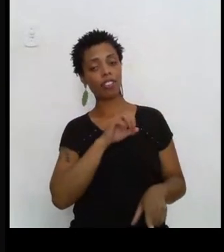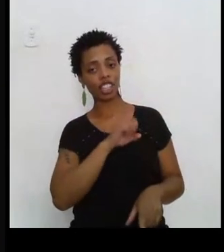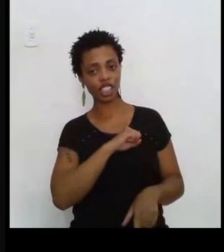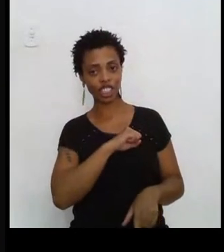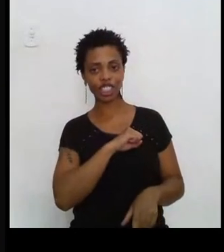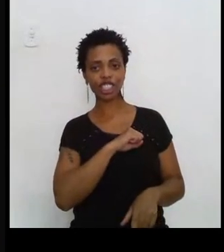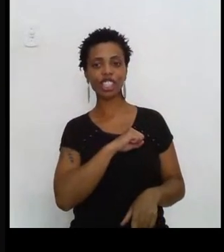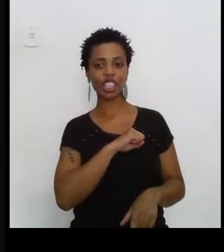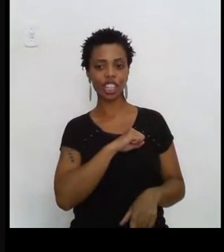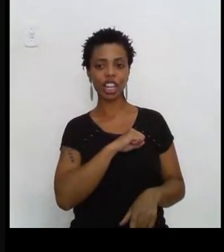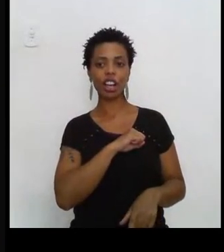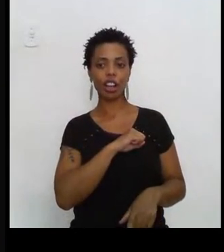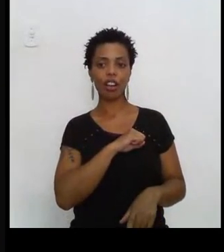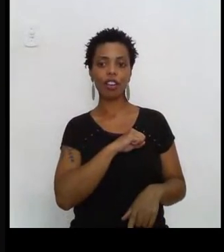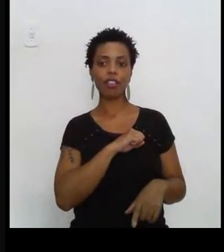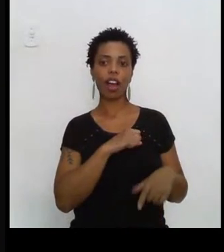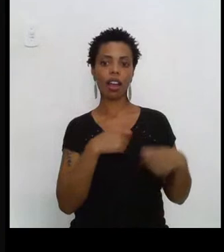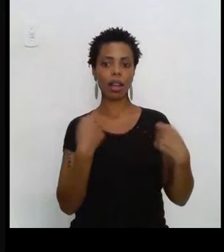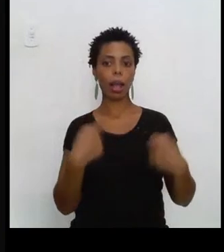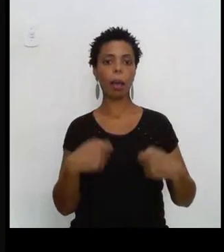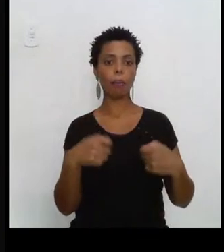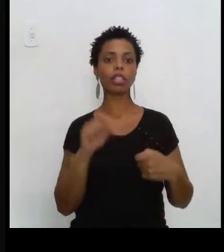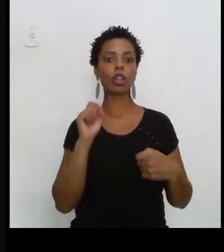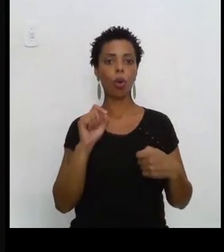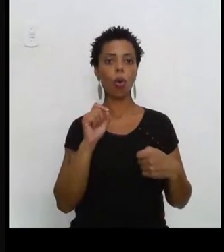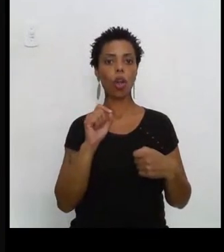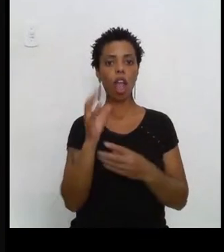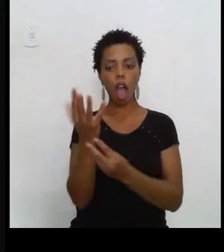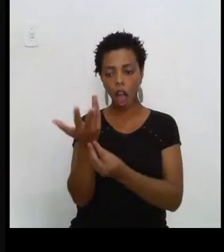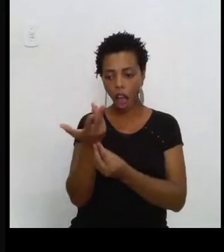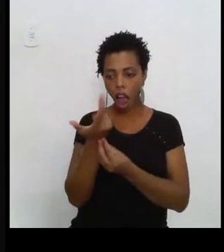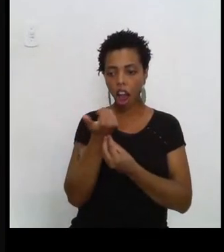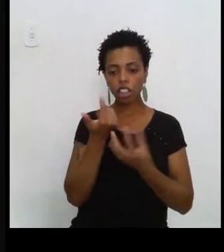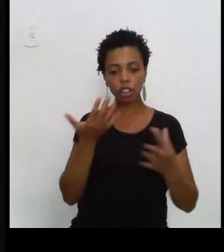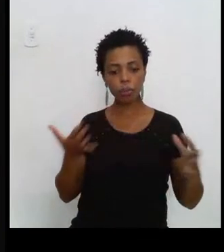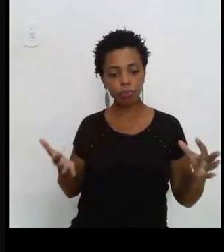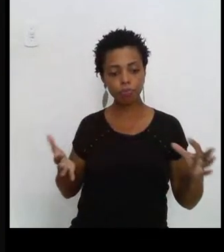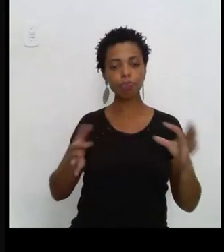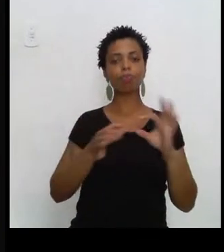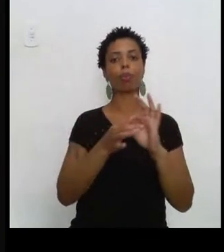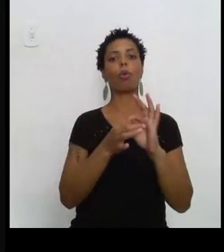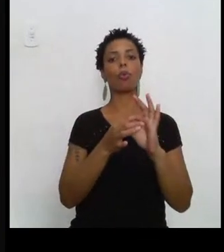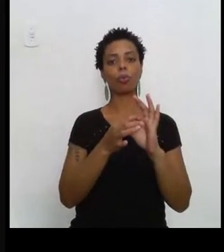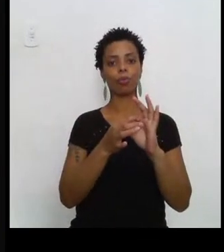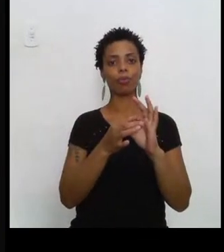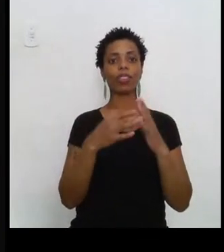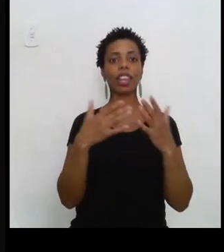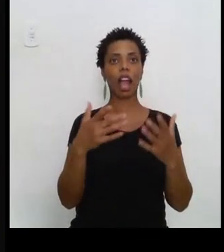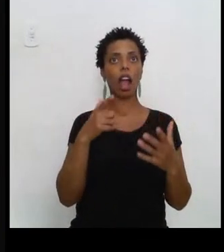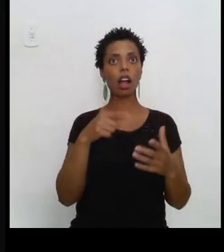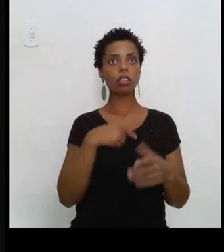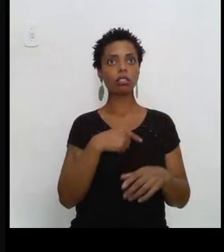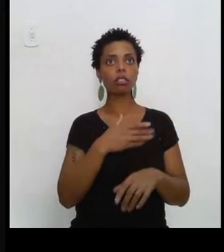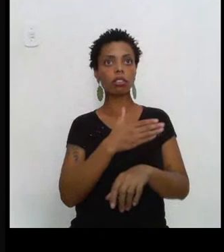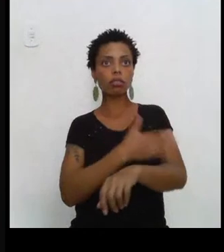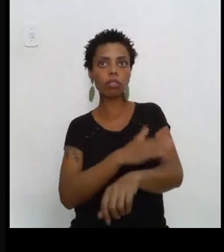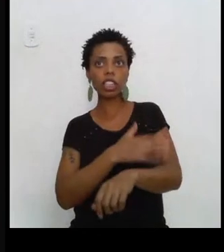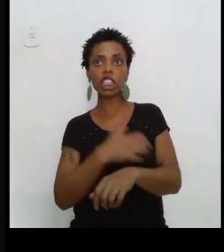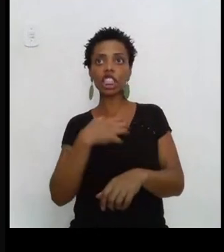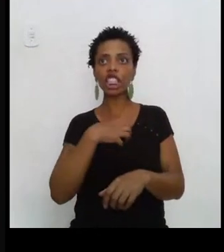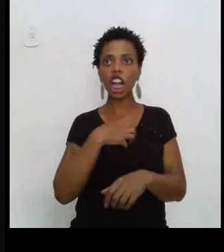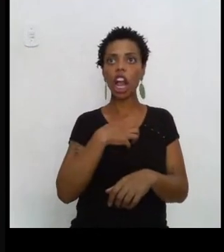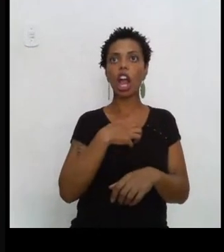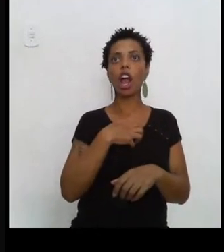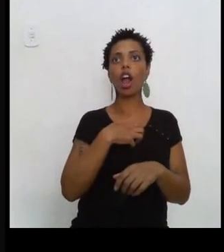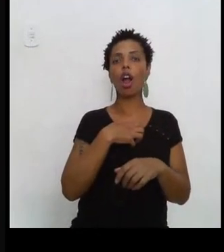artística comum declaração do exercício não colectivo o imaginar o memorial para presente